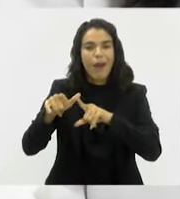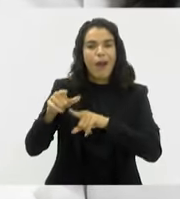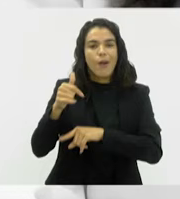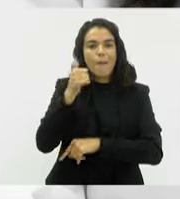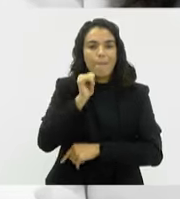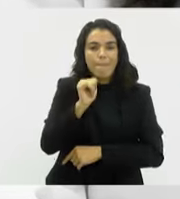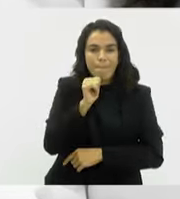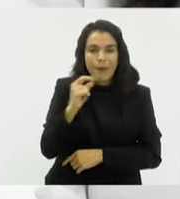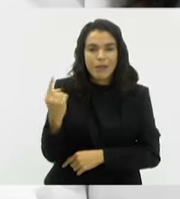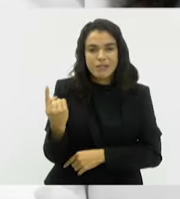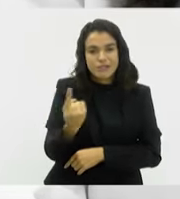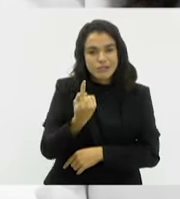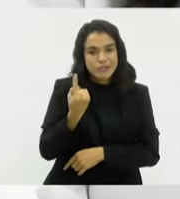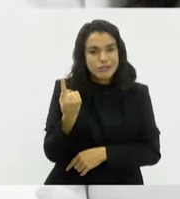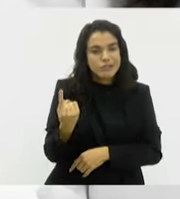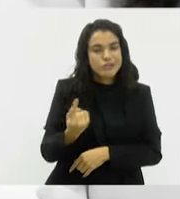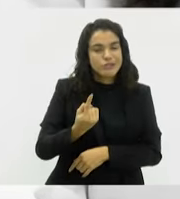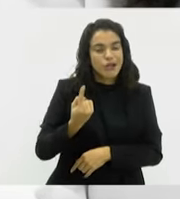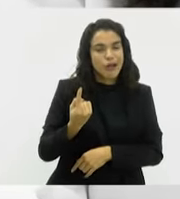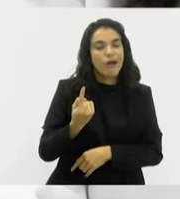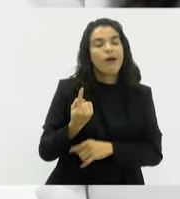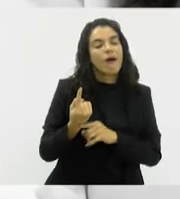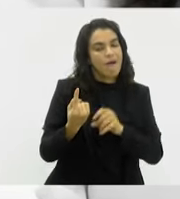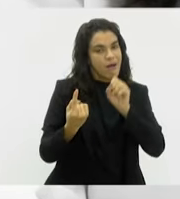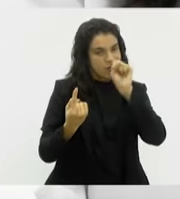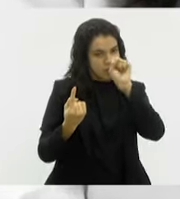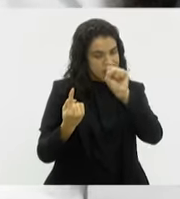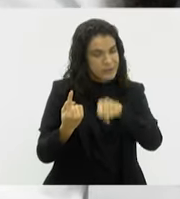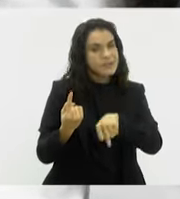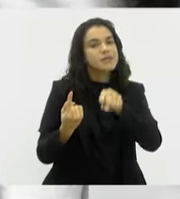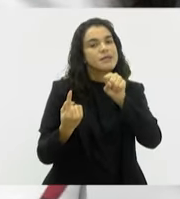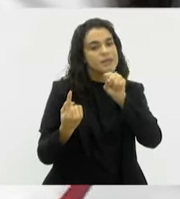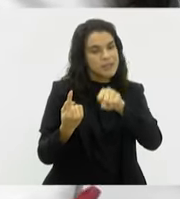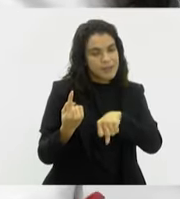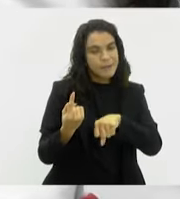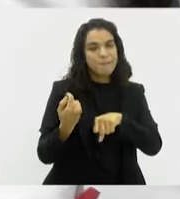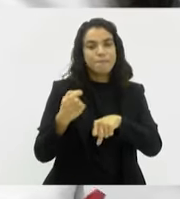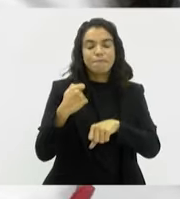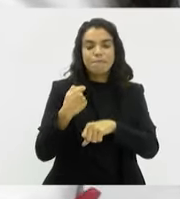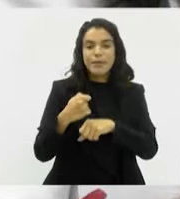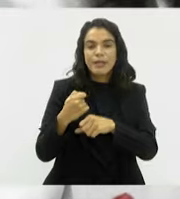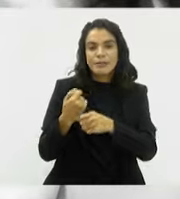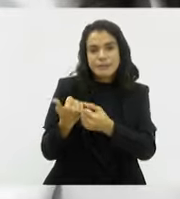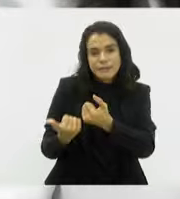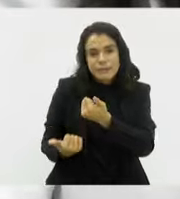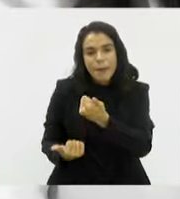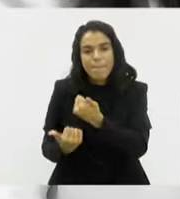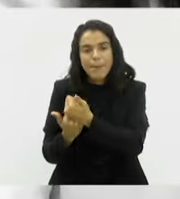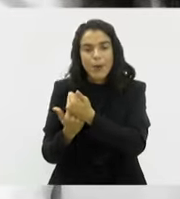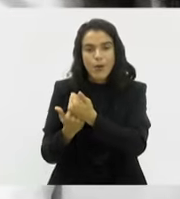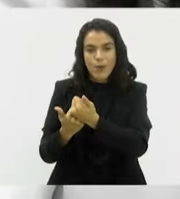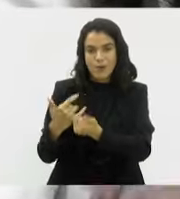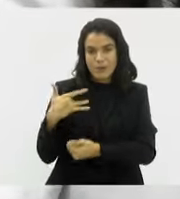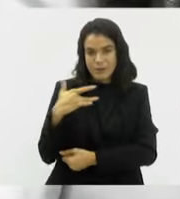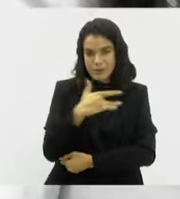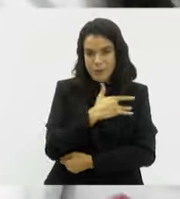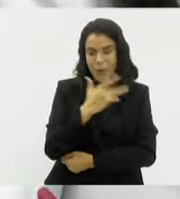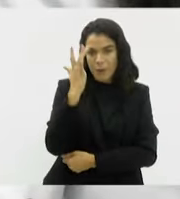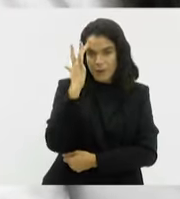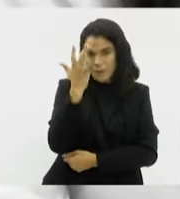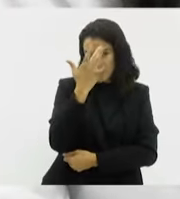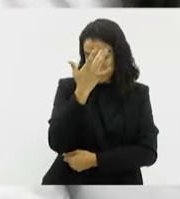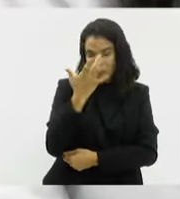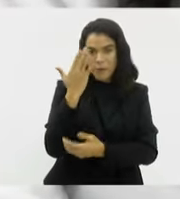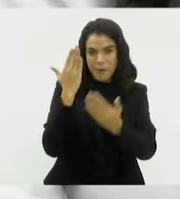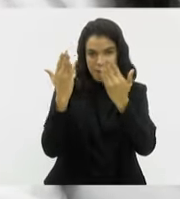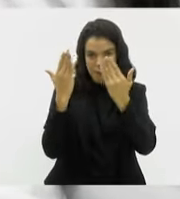maridos, por seus companheiros, que, enfim, estão, de fato, precisando de uma atenção para a saúde mental. Então, isso é um